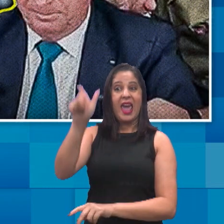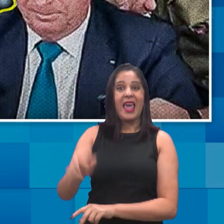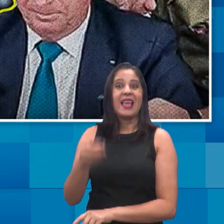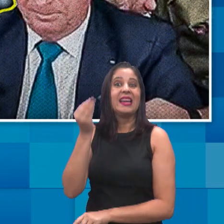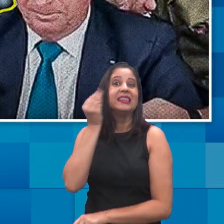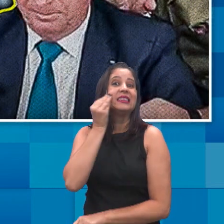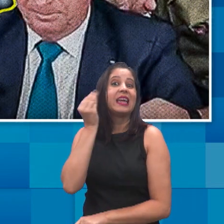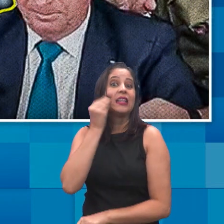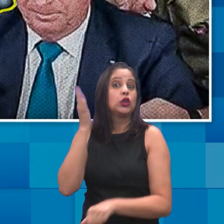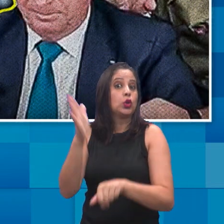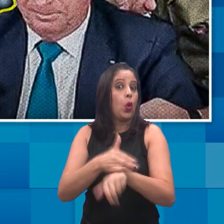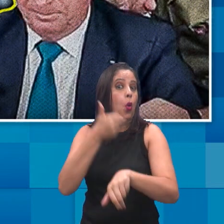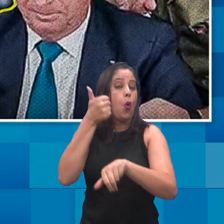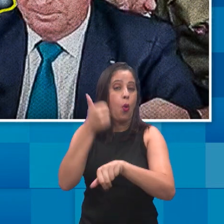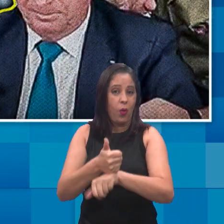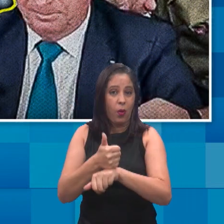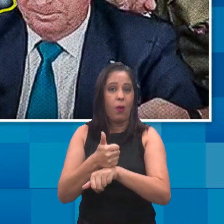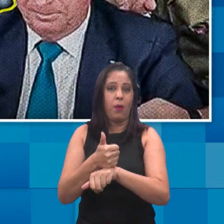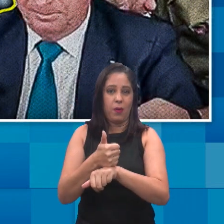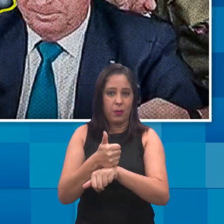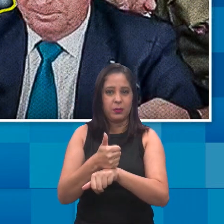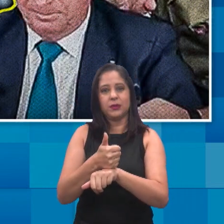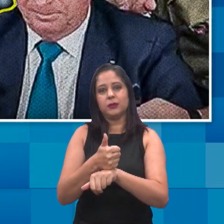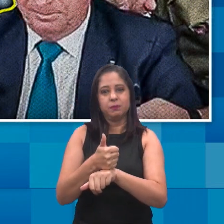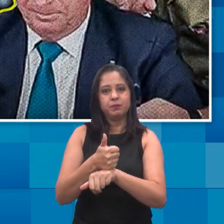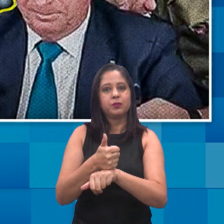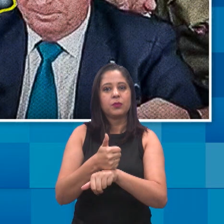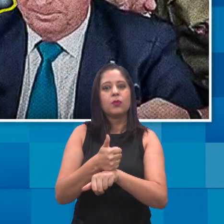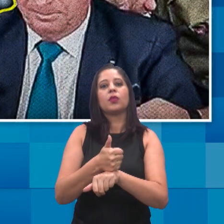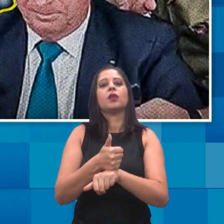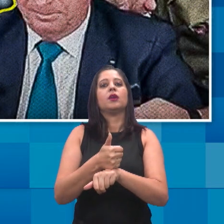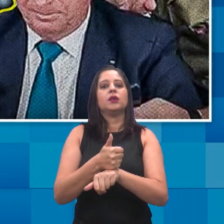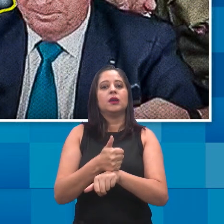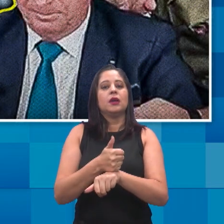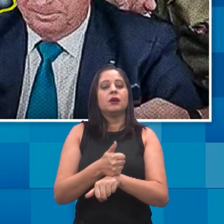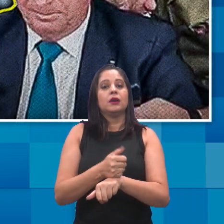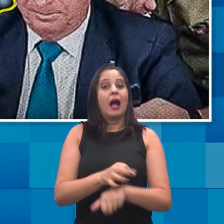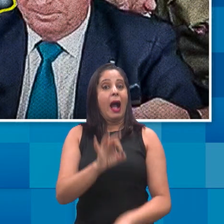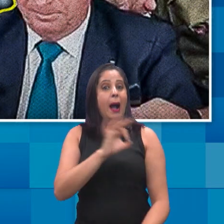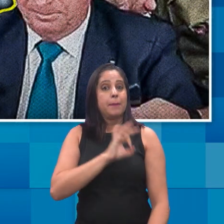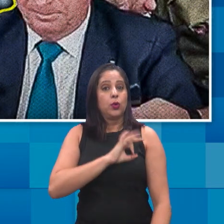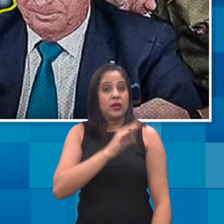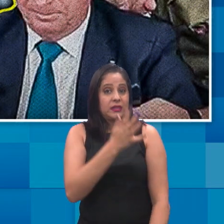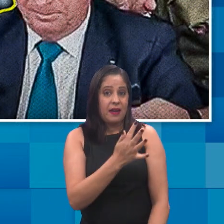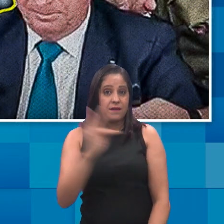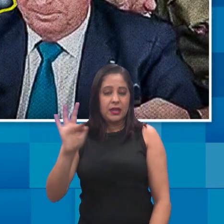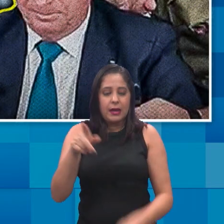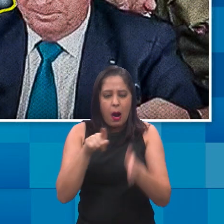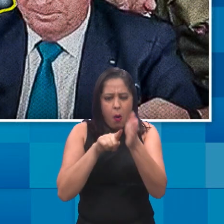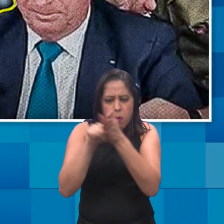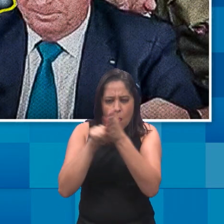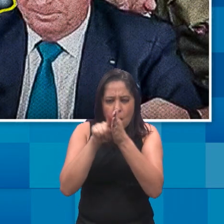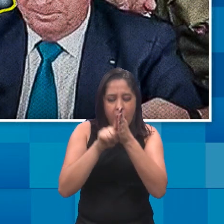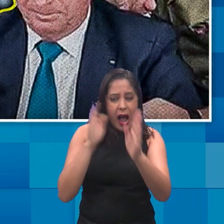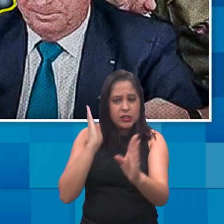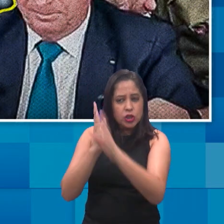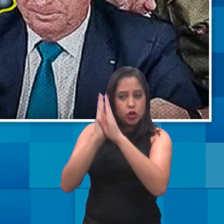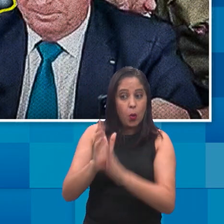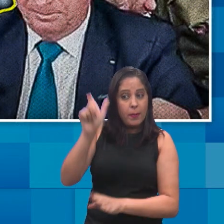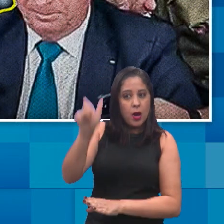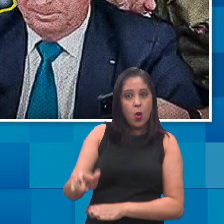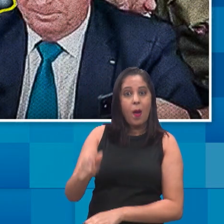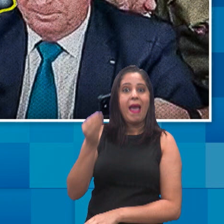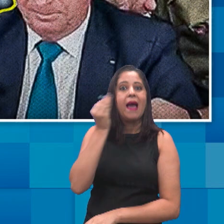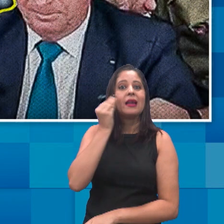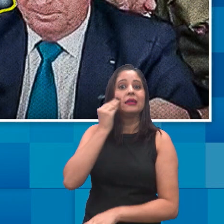golpe de Estado, revelada por investigações da Polícia Federal, da